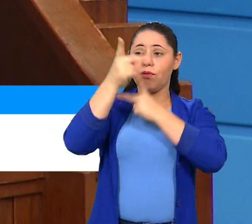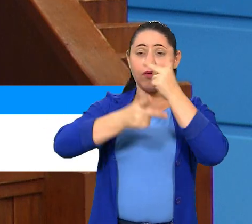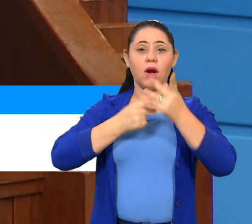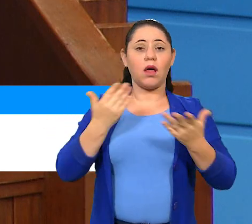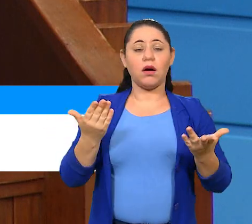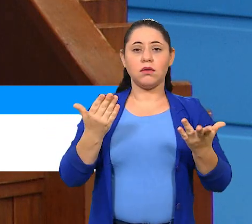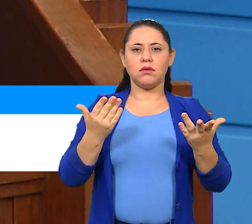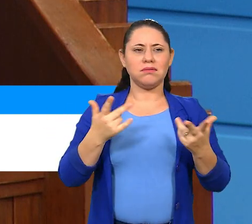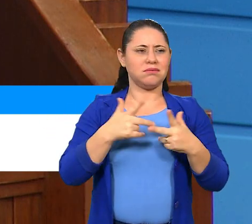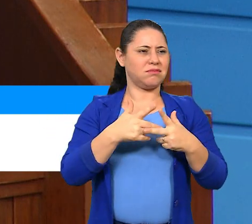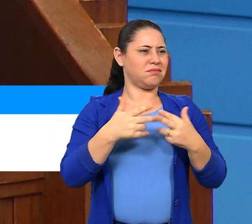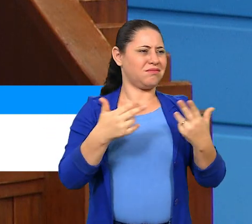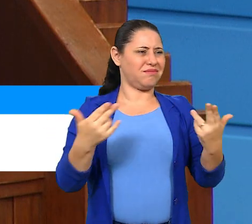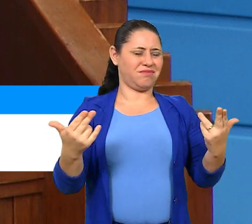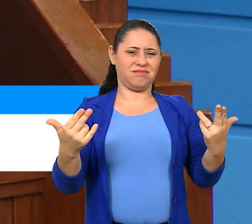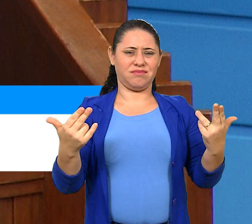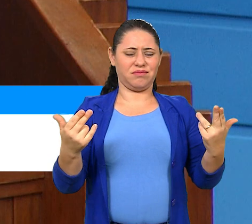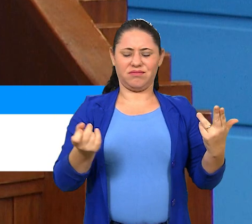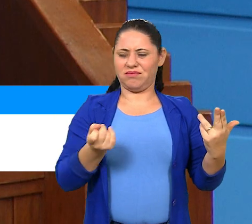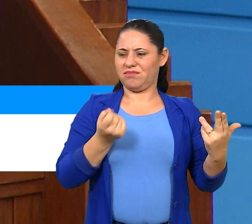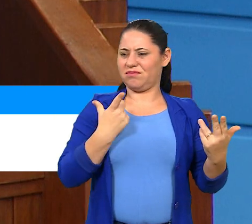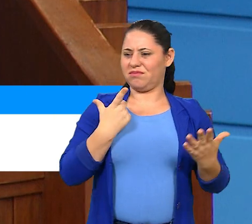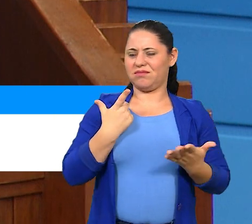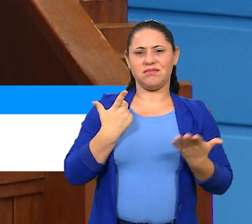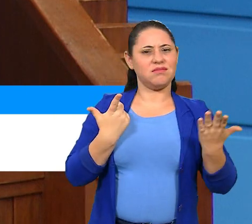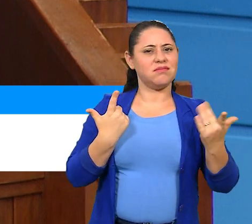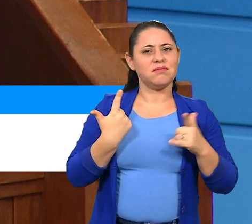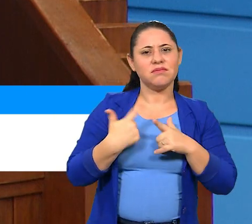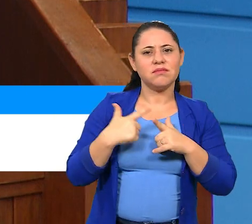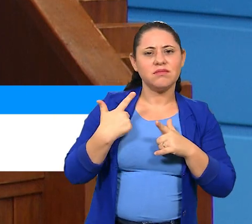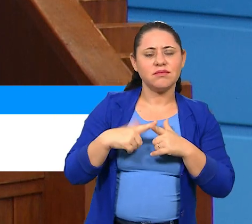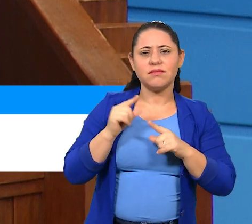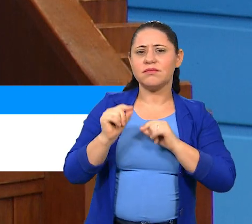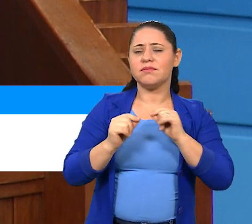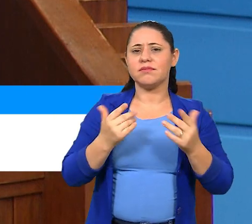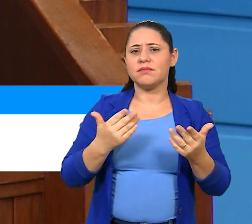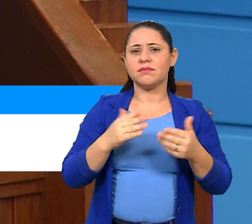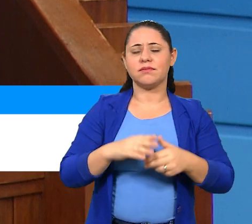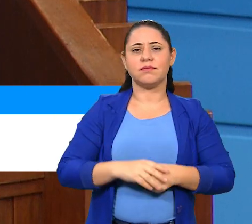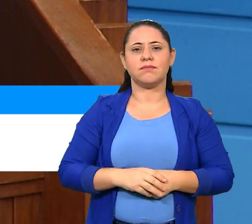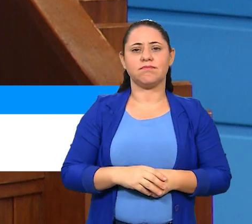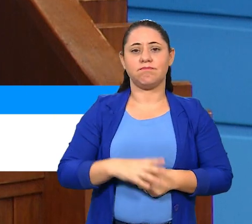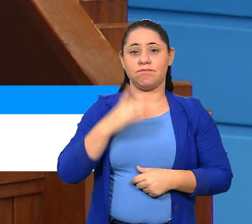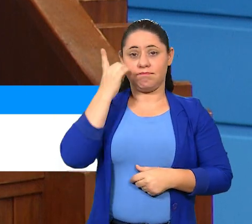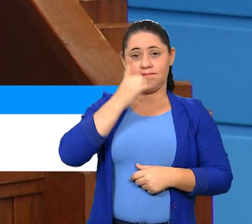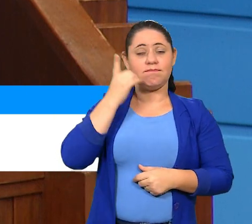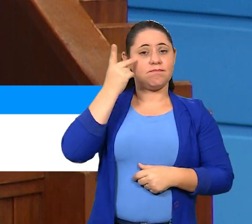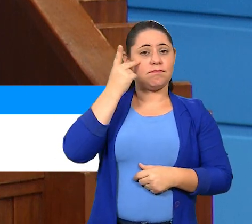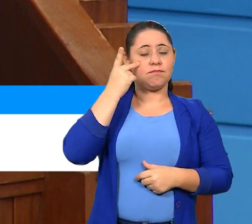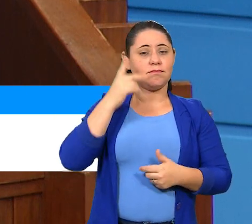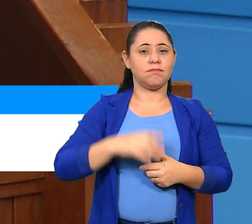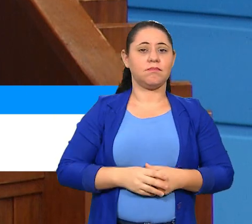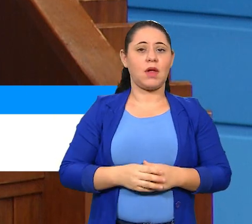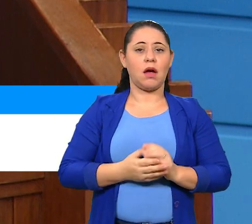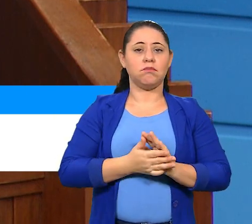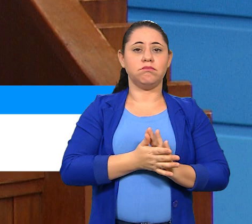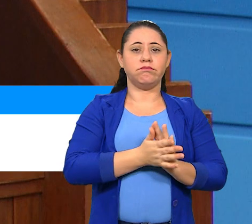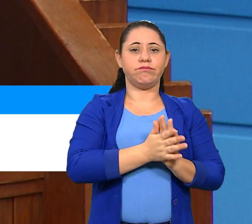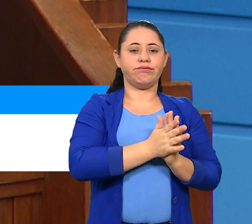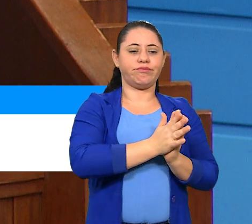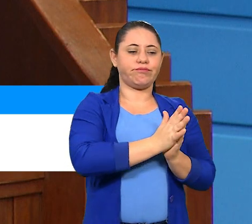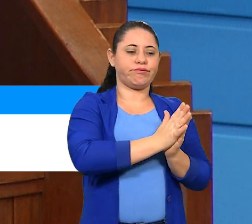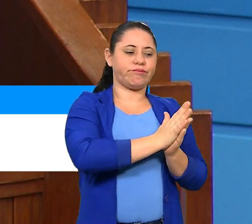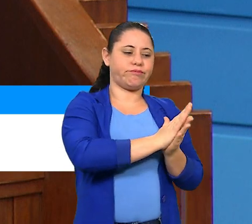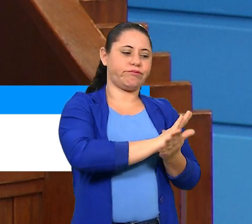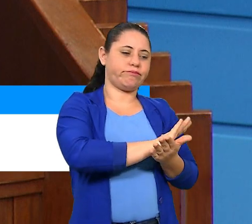manifestar é umas coisas assim descabida por conta sabe do que deputado Pedro